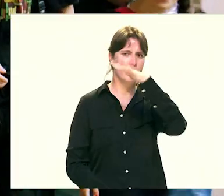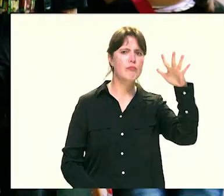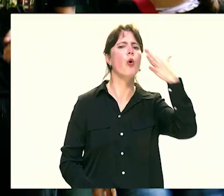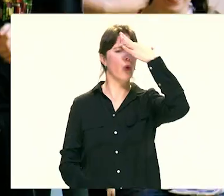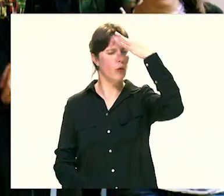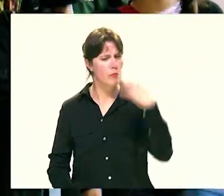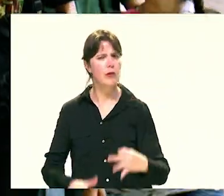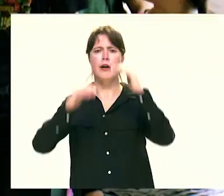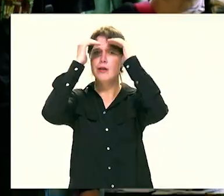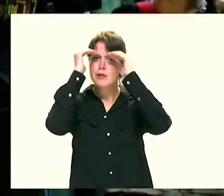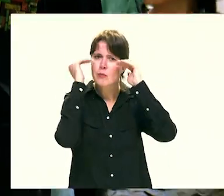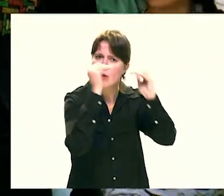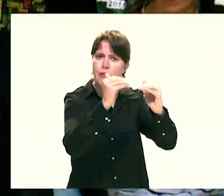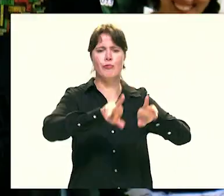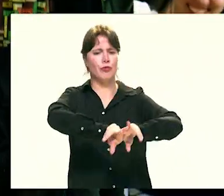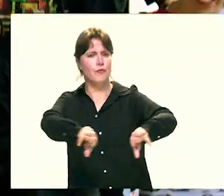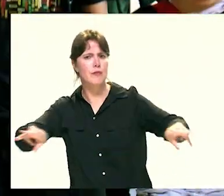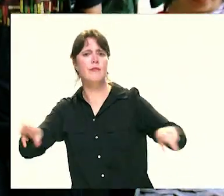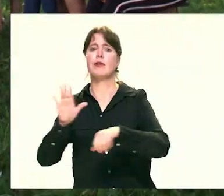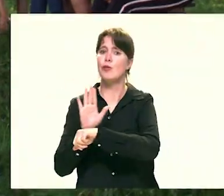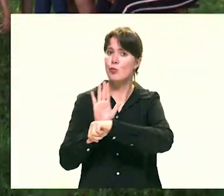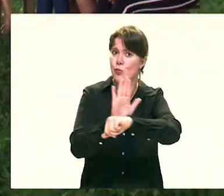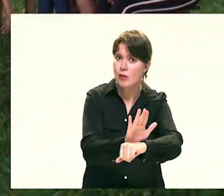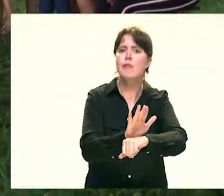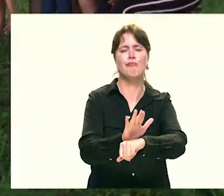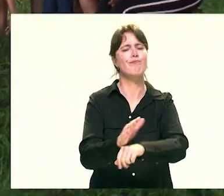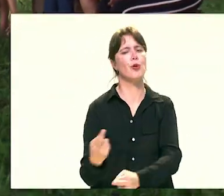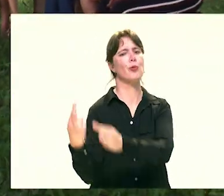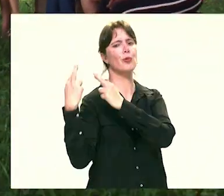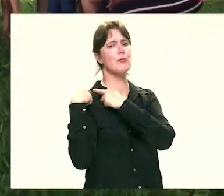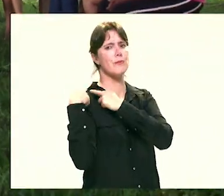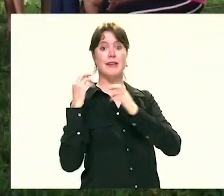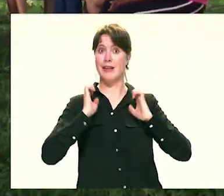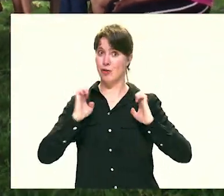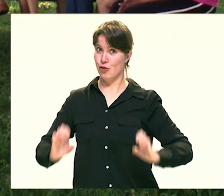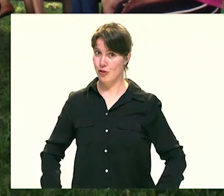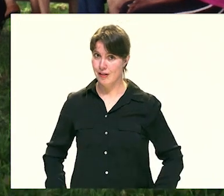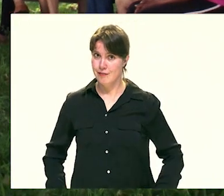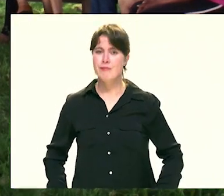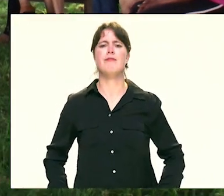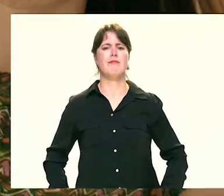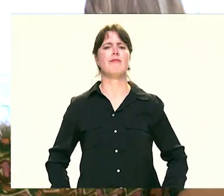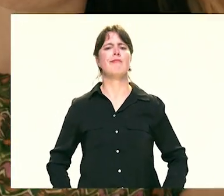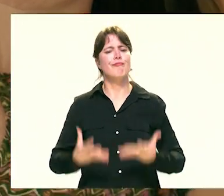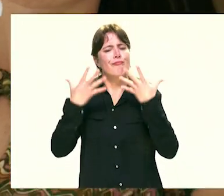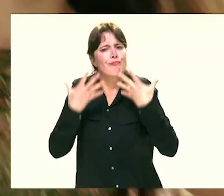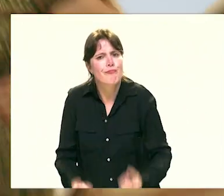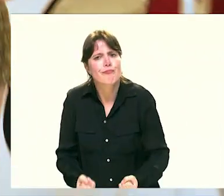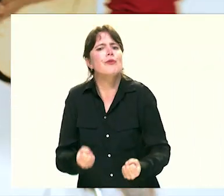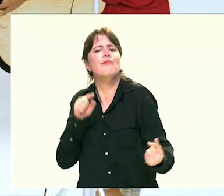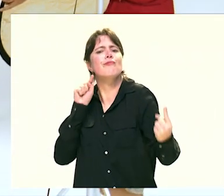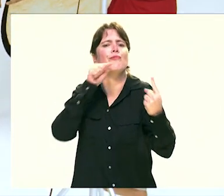Pampa compreendem o respeito à diferença, a solidariedade e o comprometimento com a ética, assumindo a missão